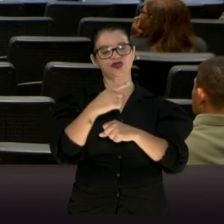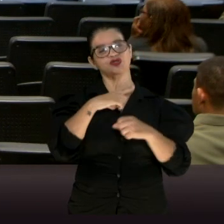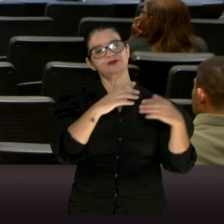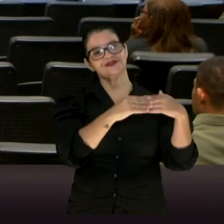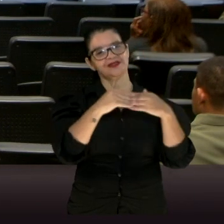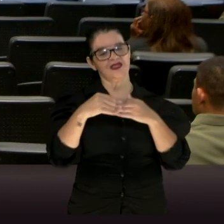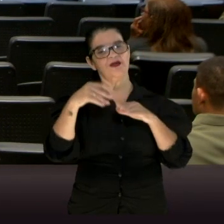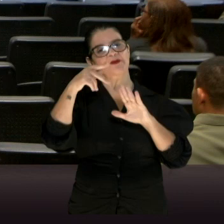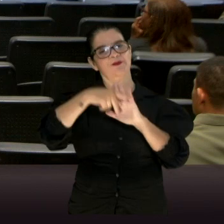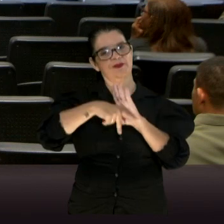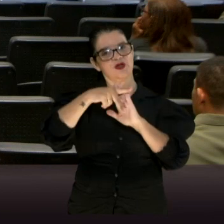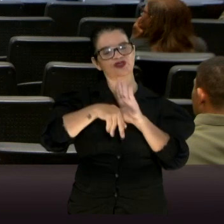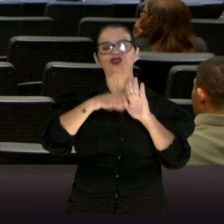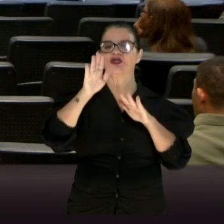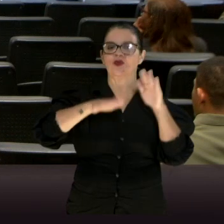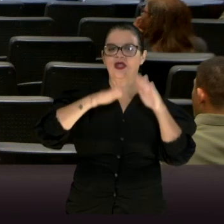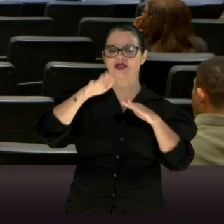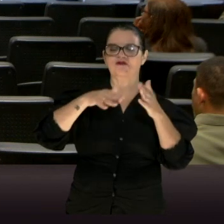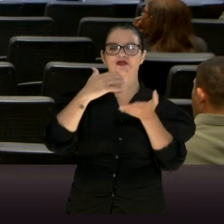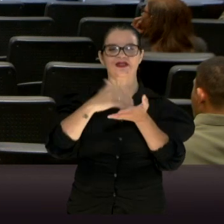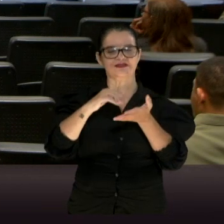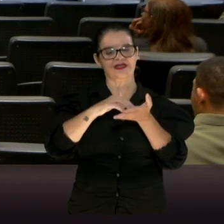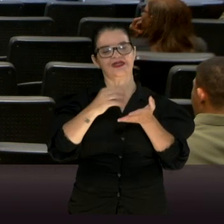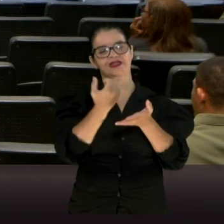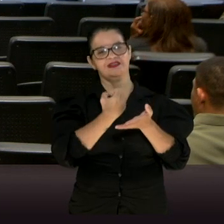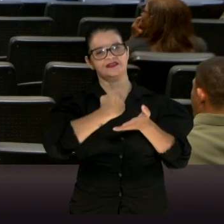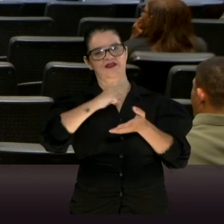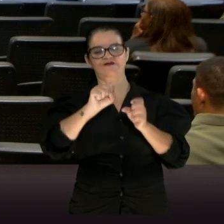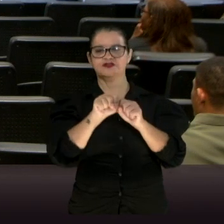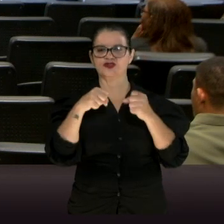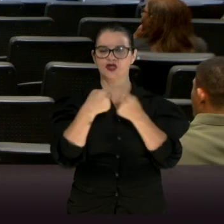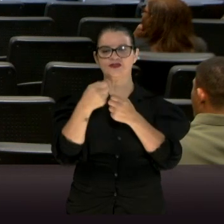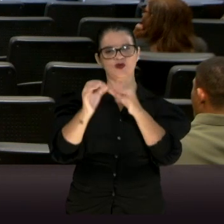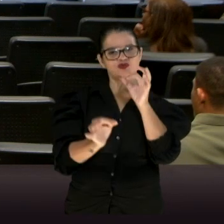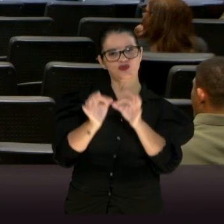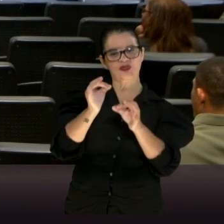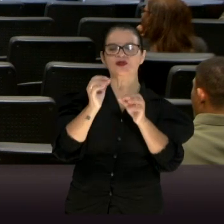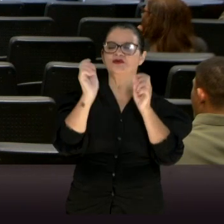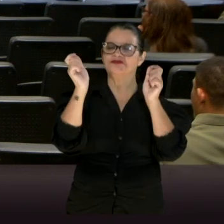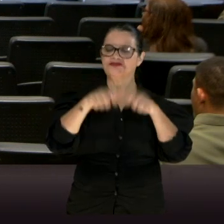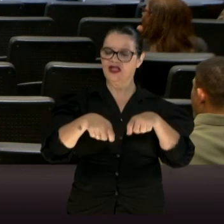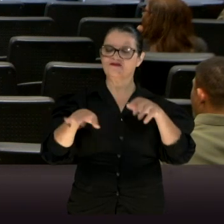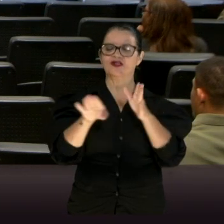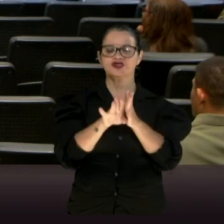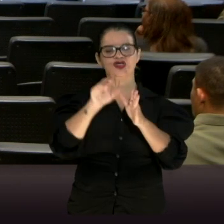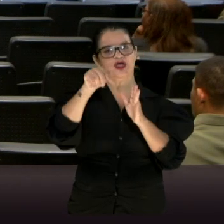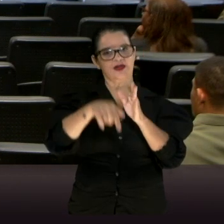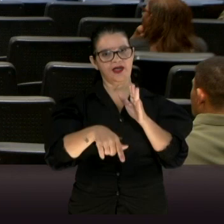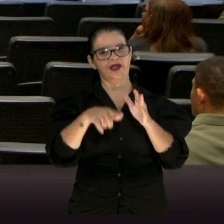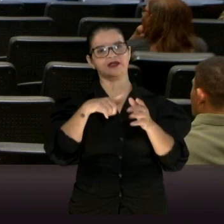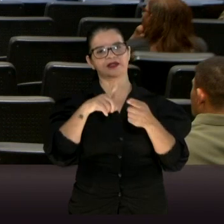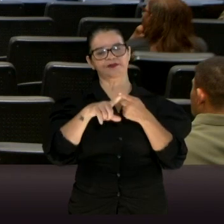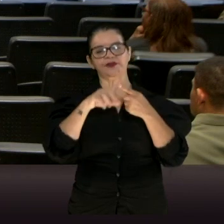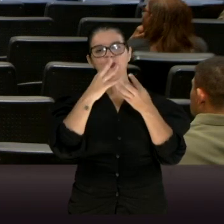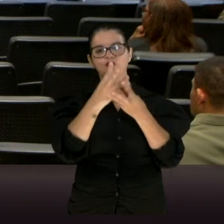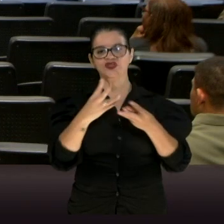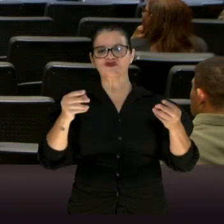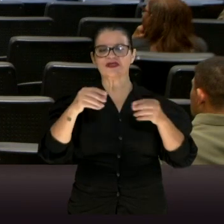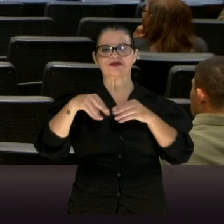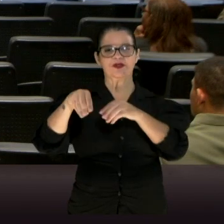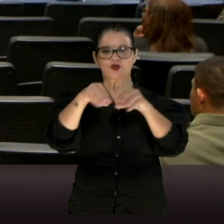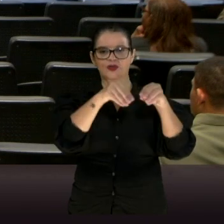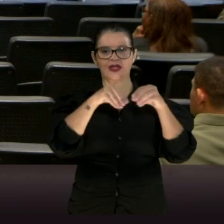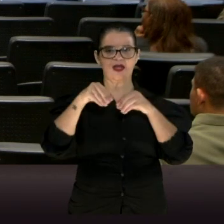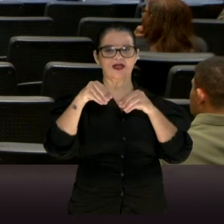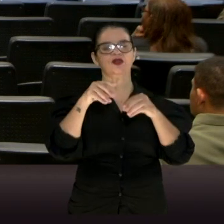encaminhamos já esse projeto, está a nível da Secretaria de Defesa Social, no jurídico, deve estar chegando aqui à casa. O desfazimento de um terreno que nós